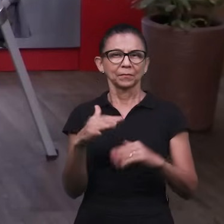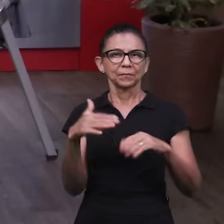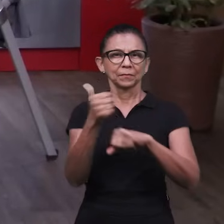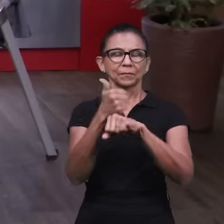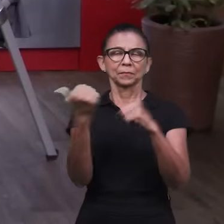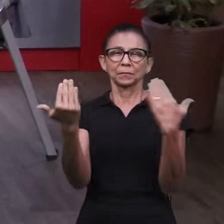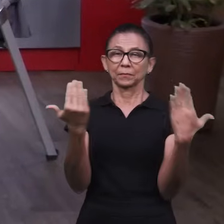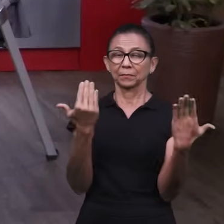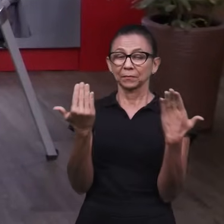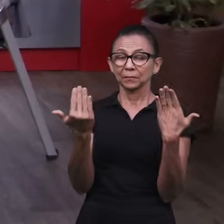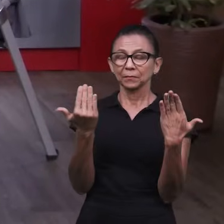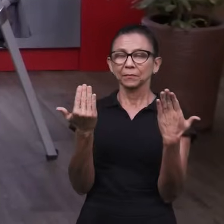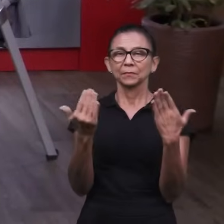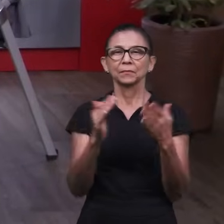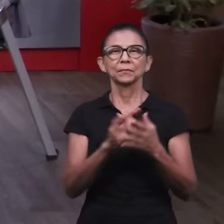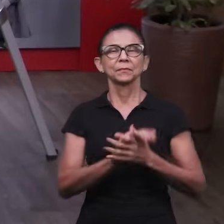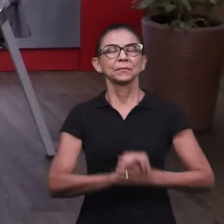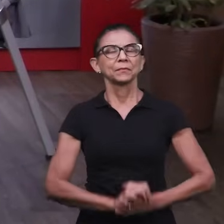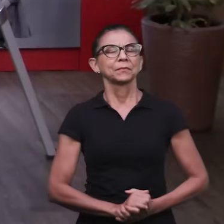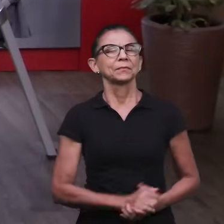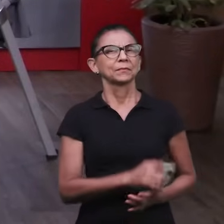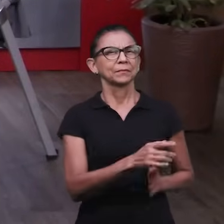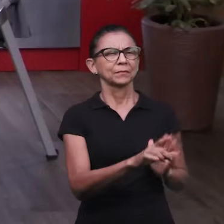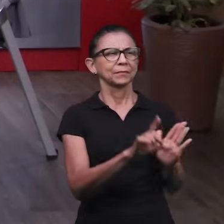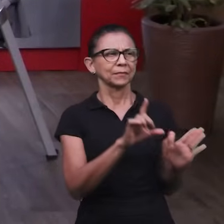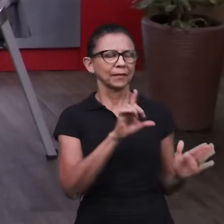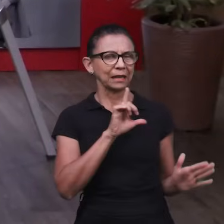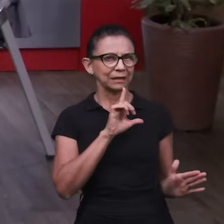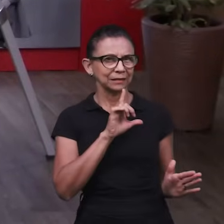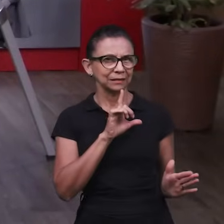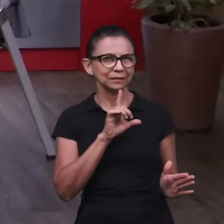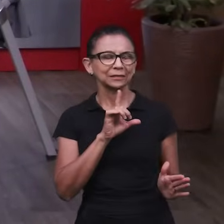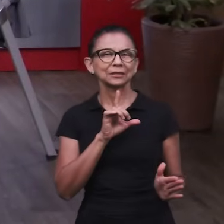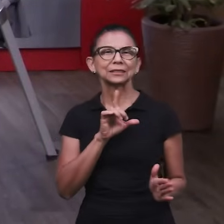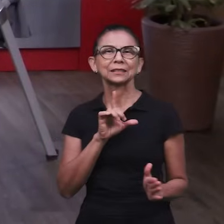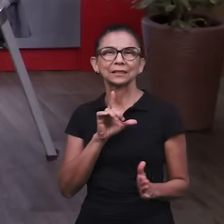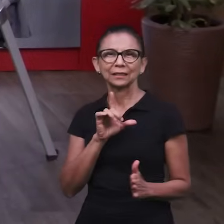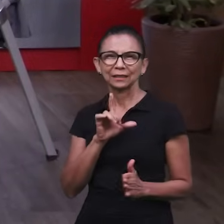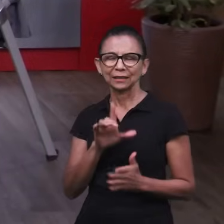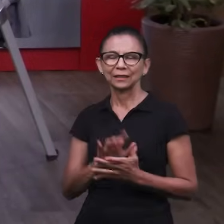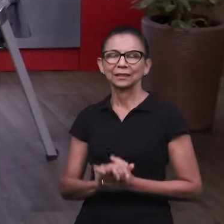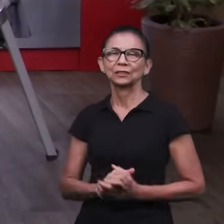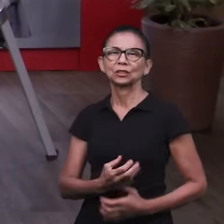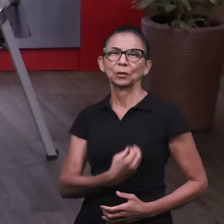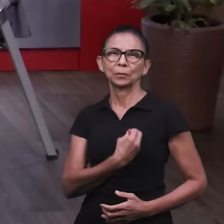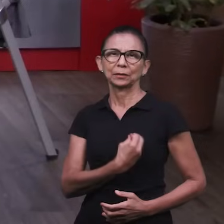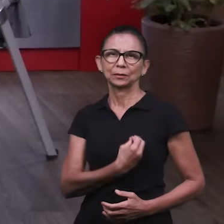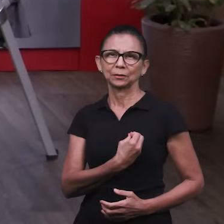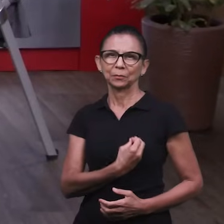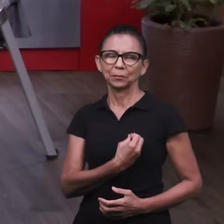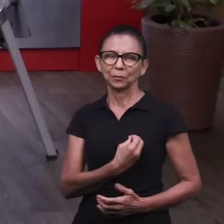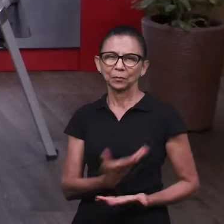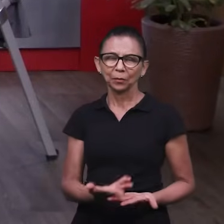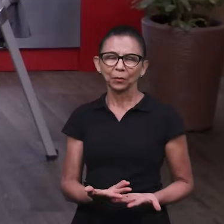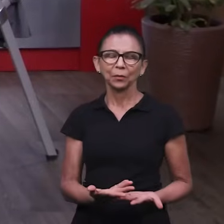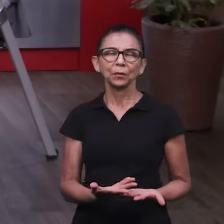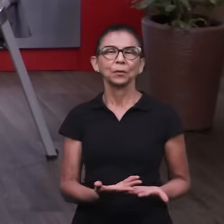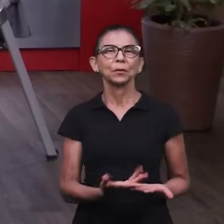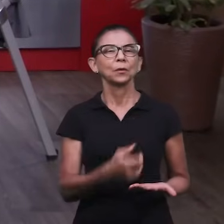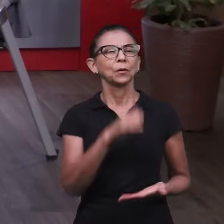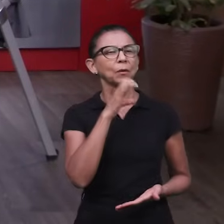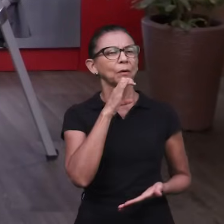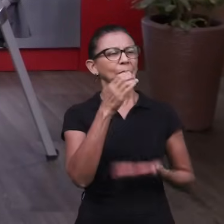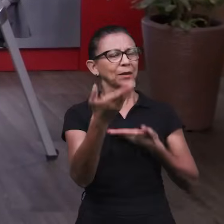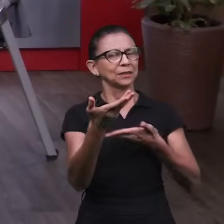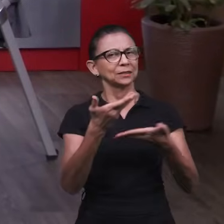Senhor, pastor. Doutora Andressa, que já esteve conosco em outras oportunidades, também mais uma vez, trazendo um pouco, compartilhando o seu